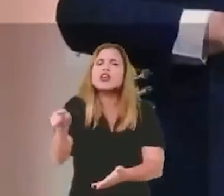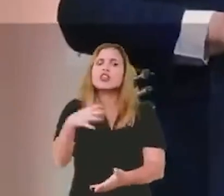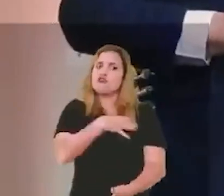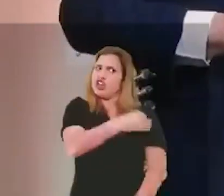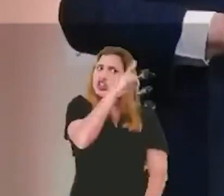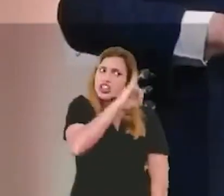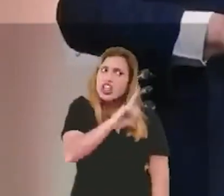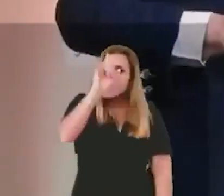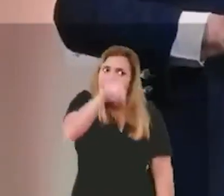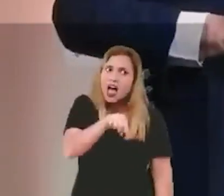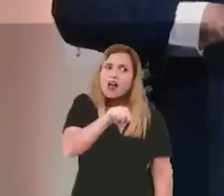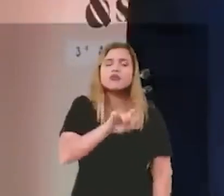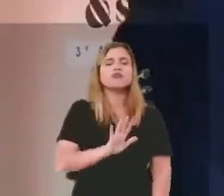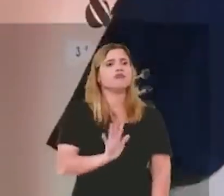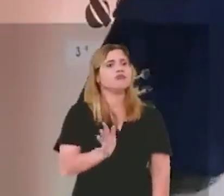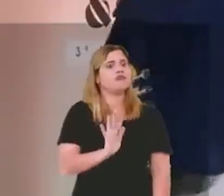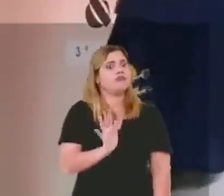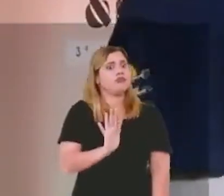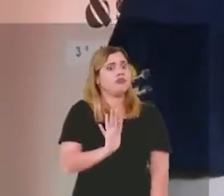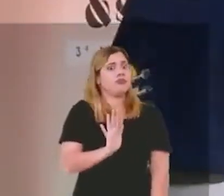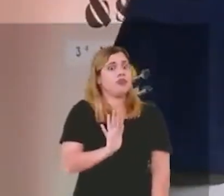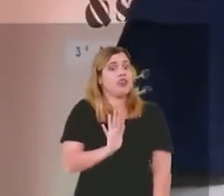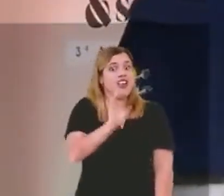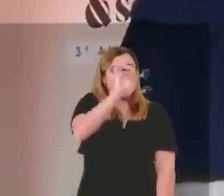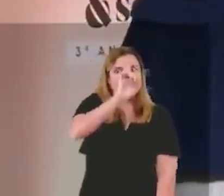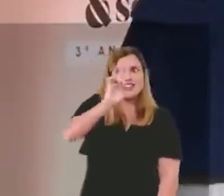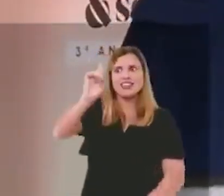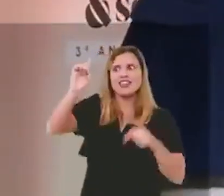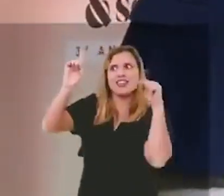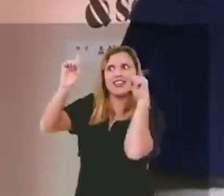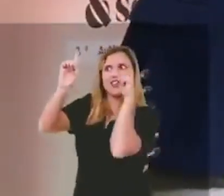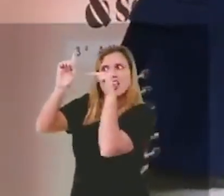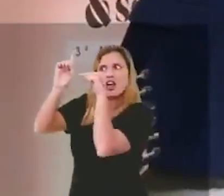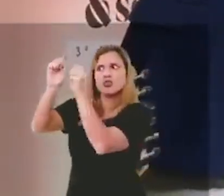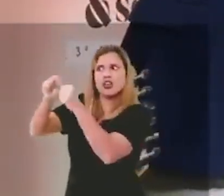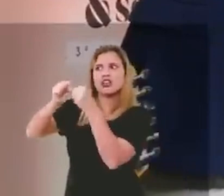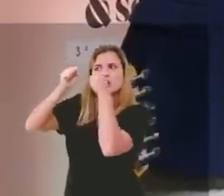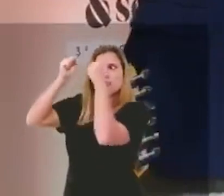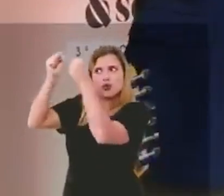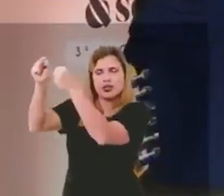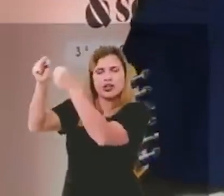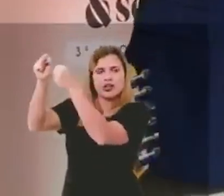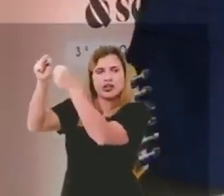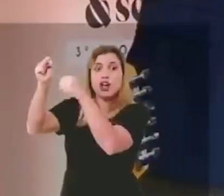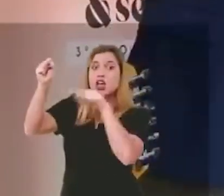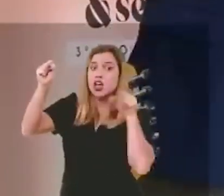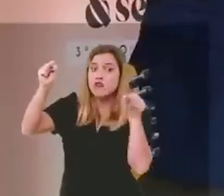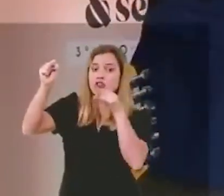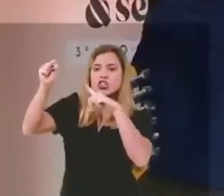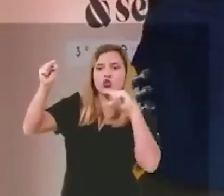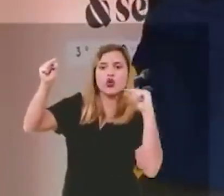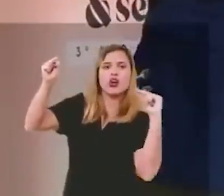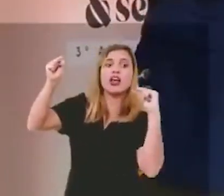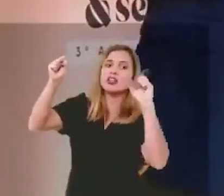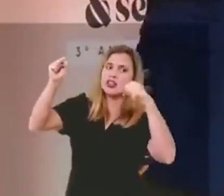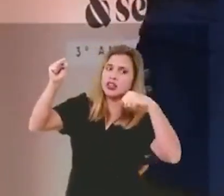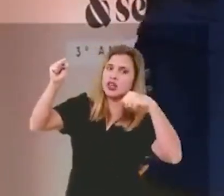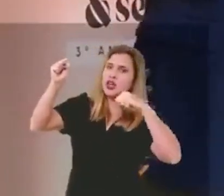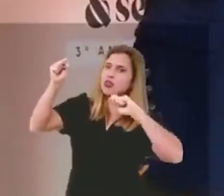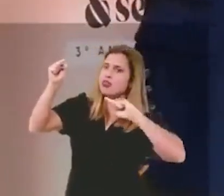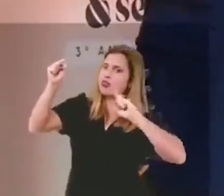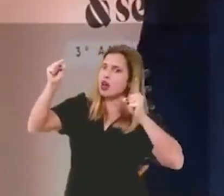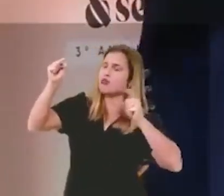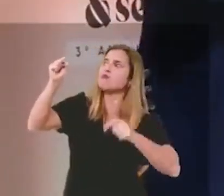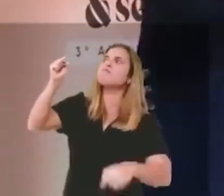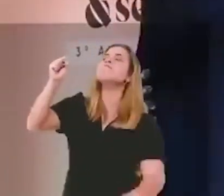Deus. Só o próprio Deus tem esse poder. Só Ele pode fazer esse milagre,